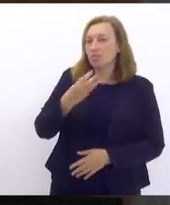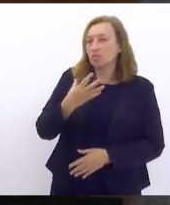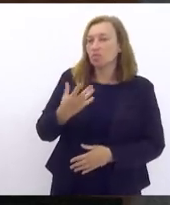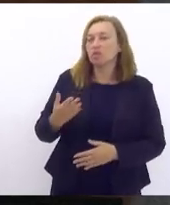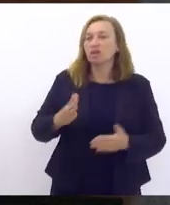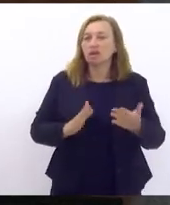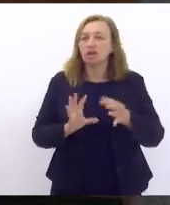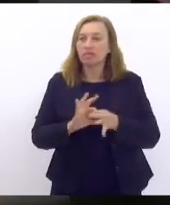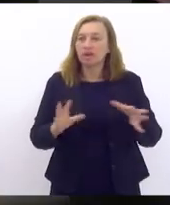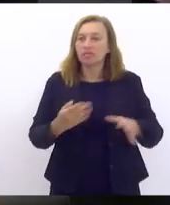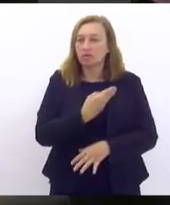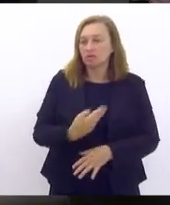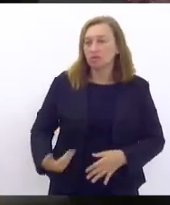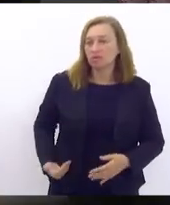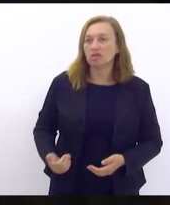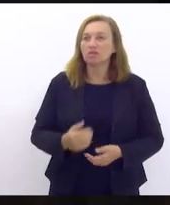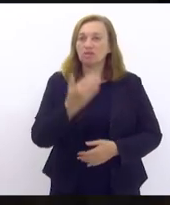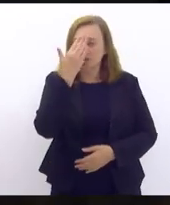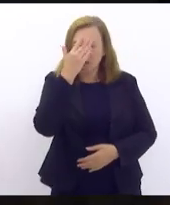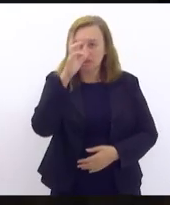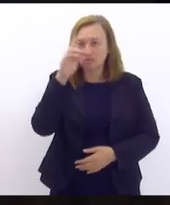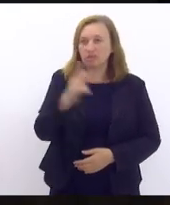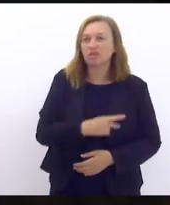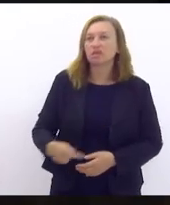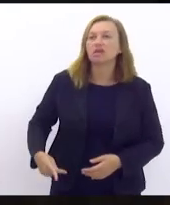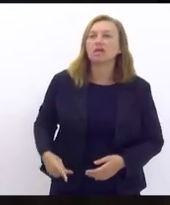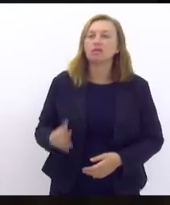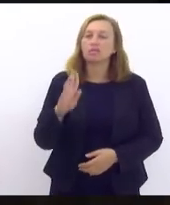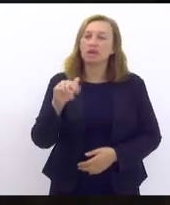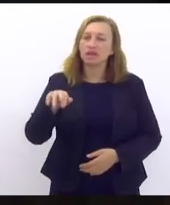governador. Obrigado, presidente. Obrigado, BNH.